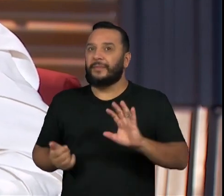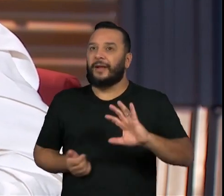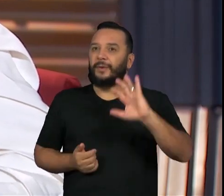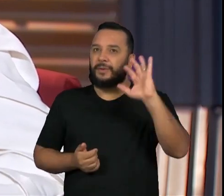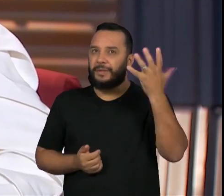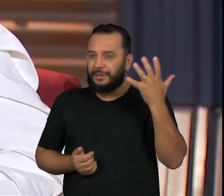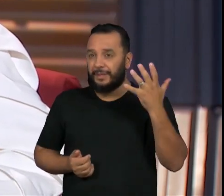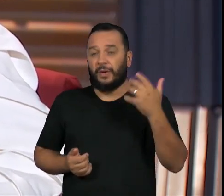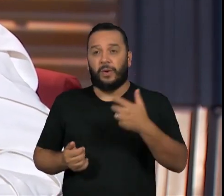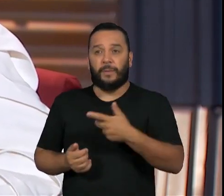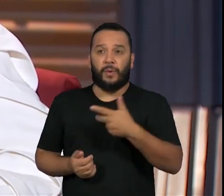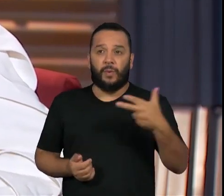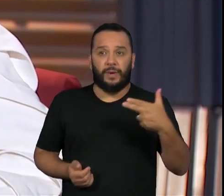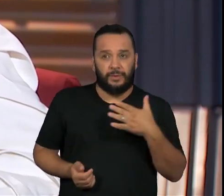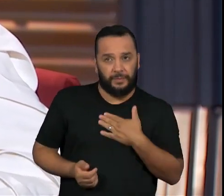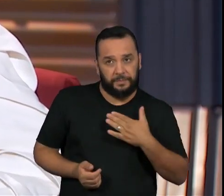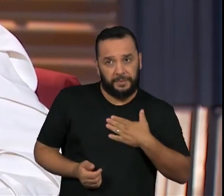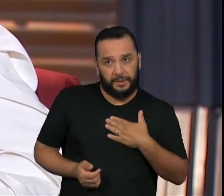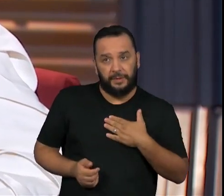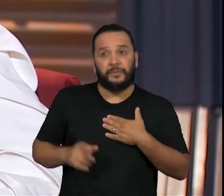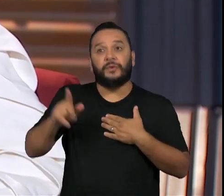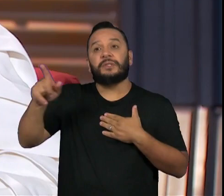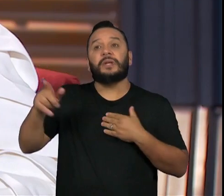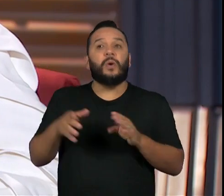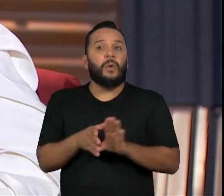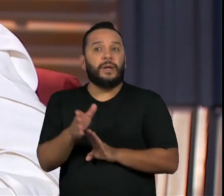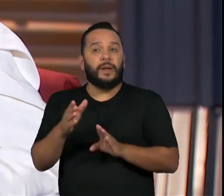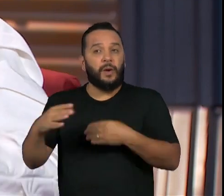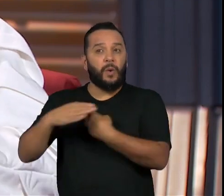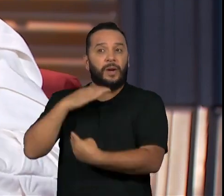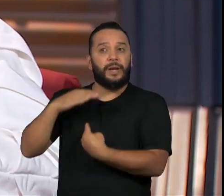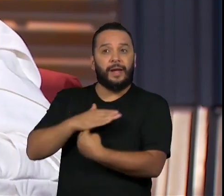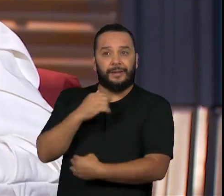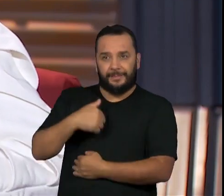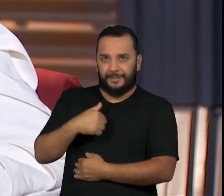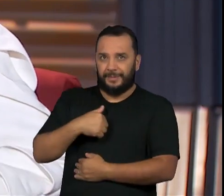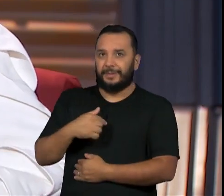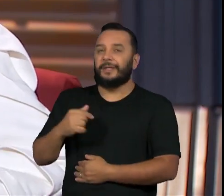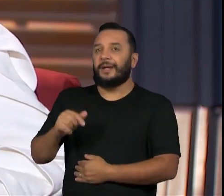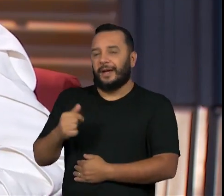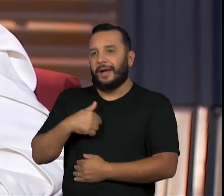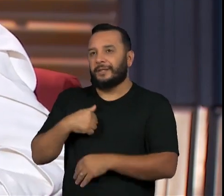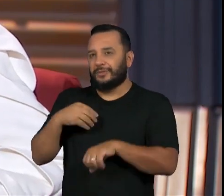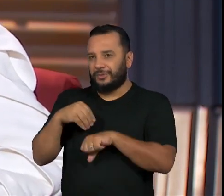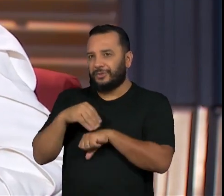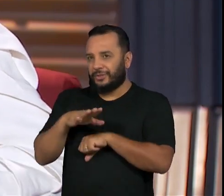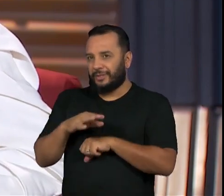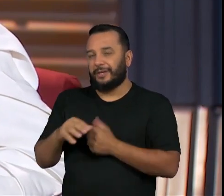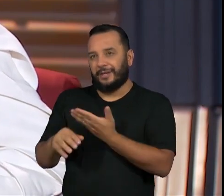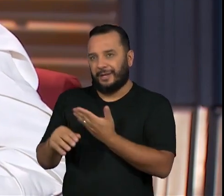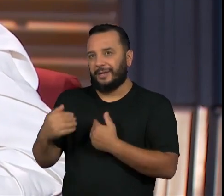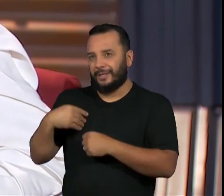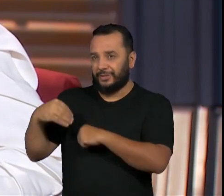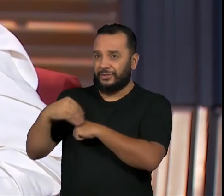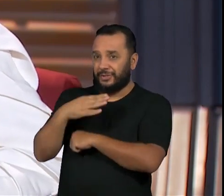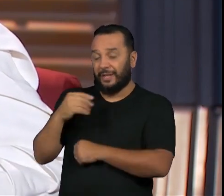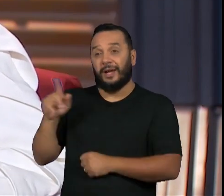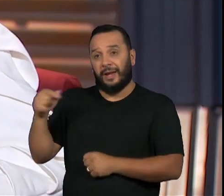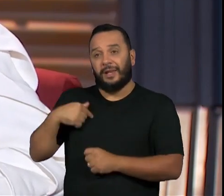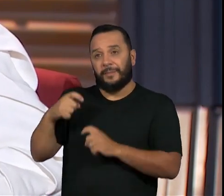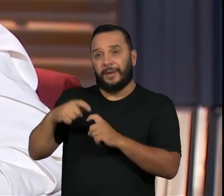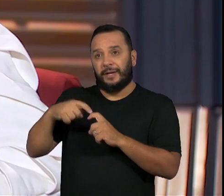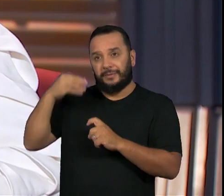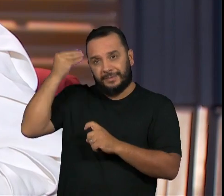coisa comigo e etc. O que você orienta que eu faça? E aí foi a dica mais valiosa que eu recebi de uma pessoa, e ela é psicanalista.